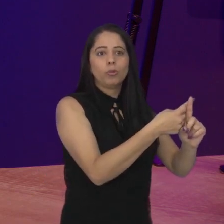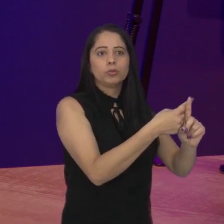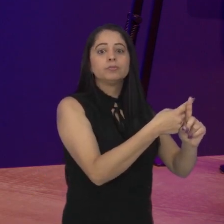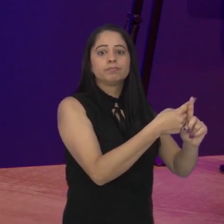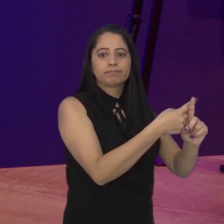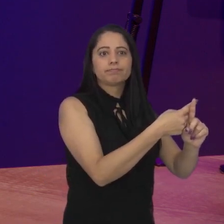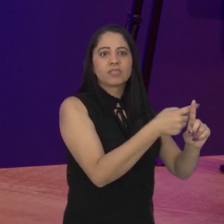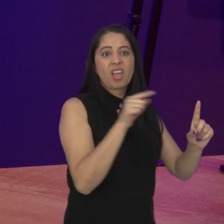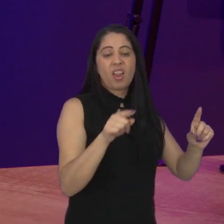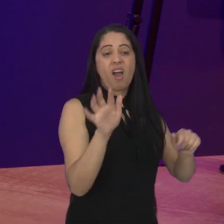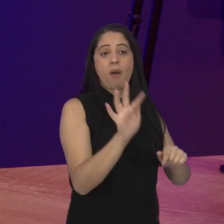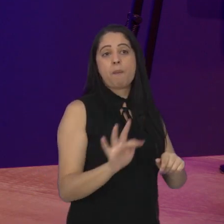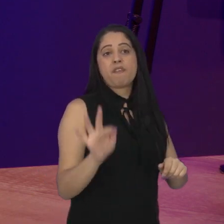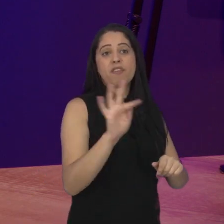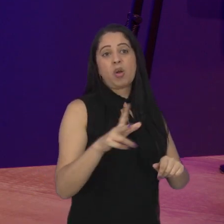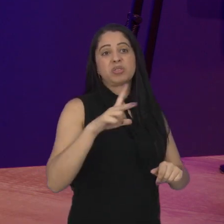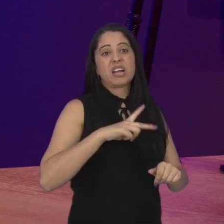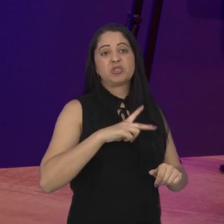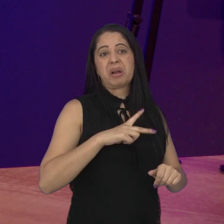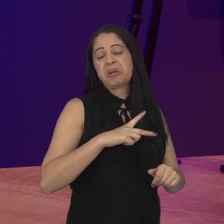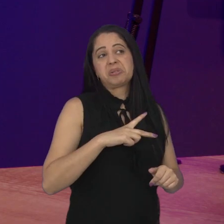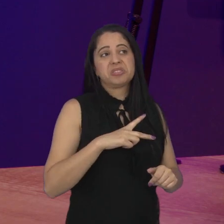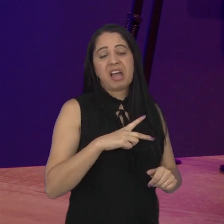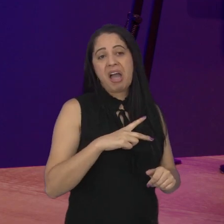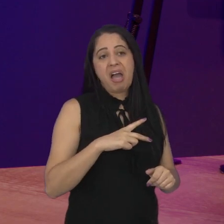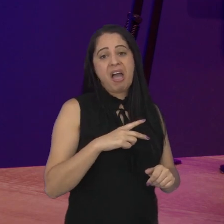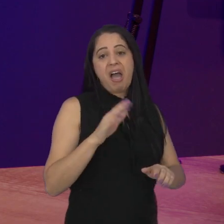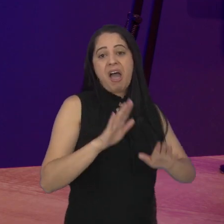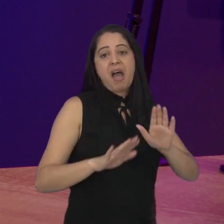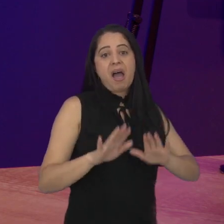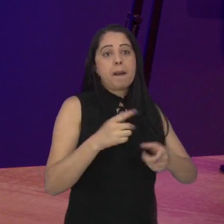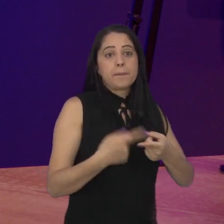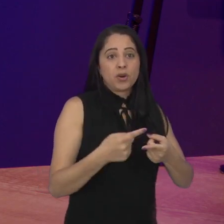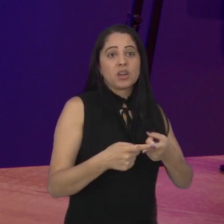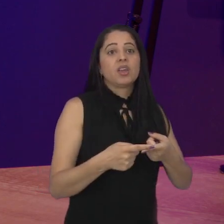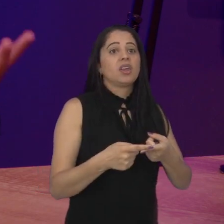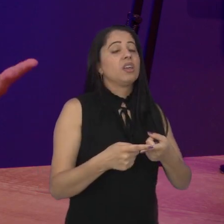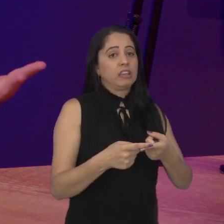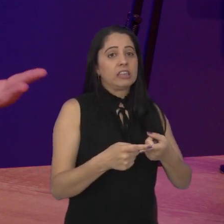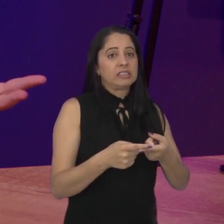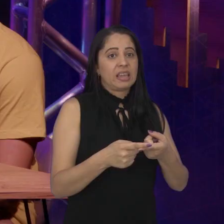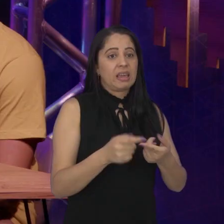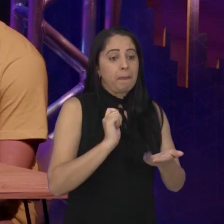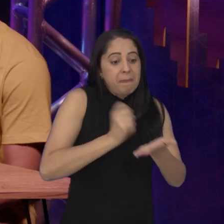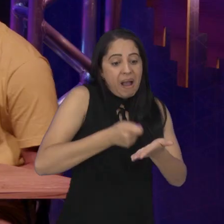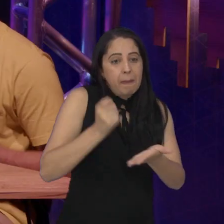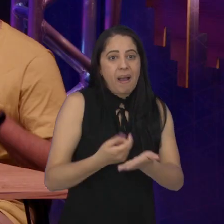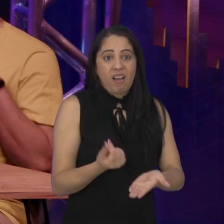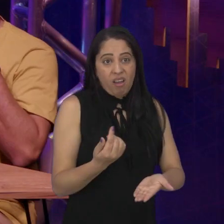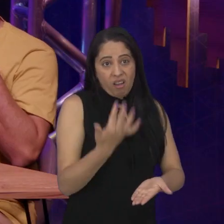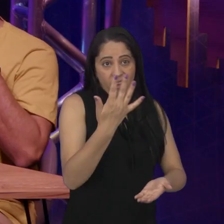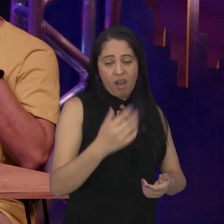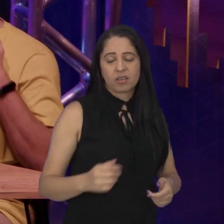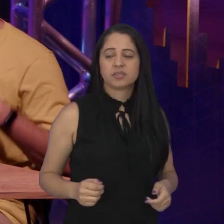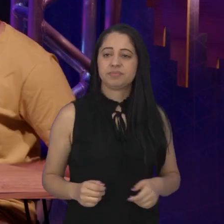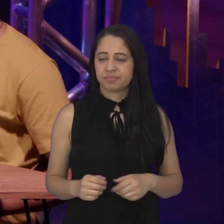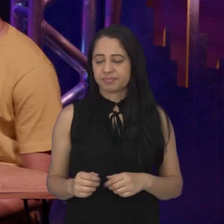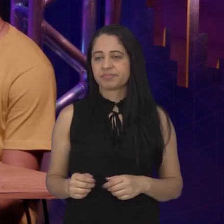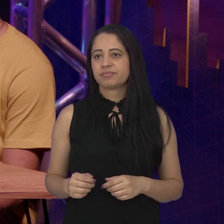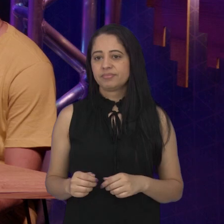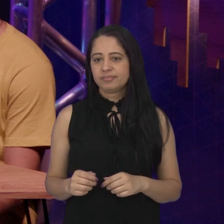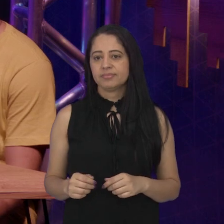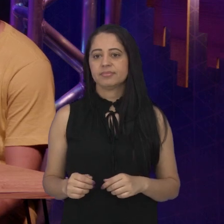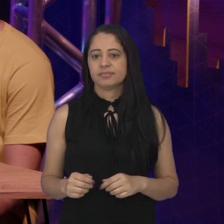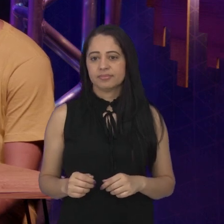vezes uma universidade particular que nem tem uma qualidade muito boa, porque a mensalidade é muito grande. E nossa,